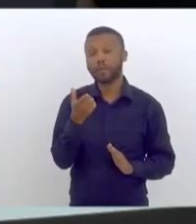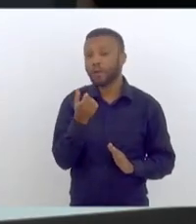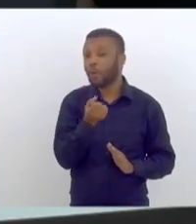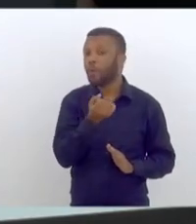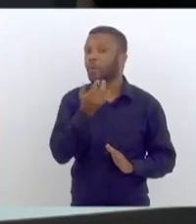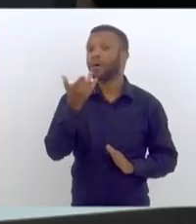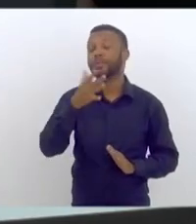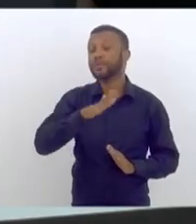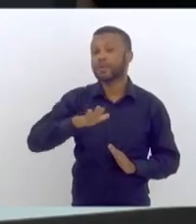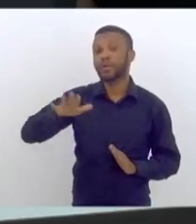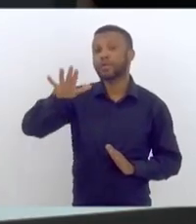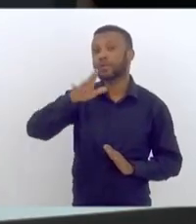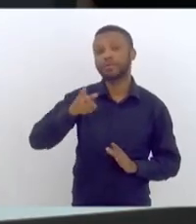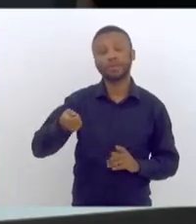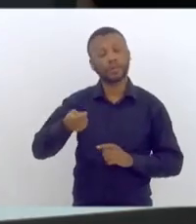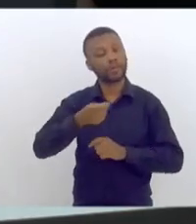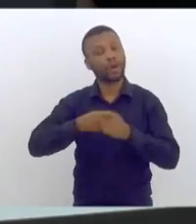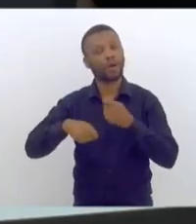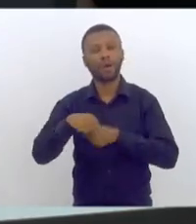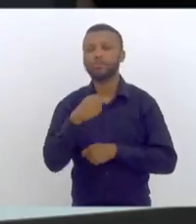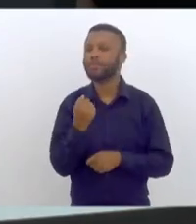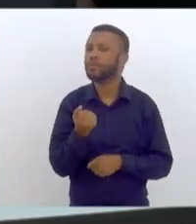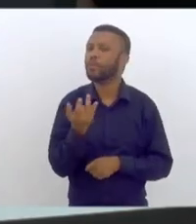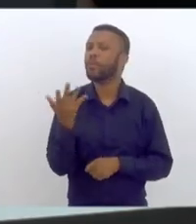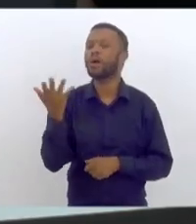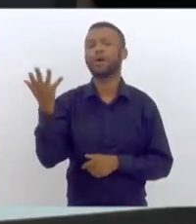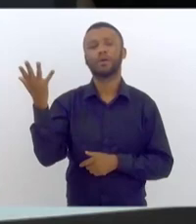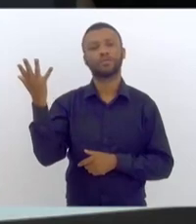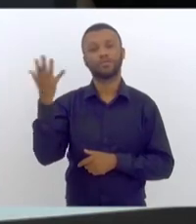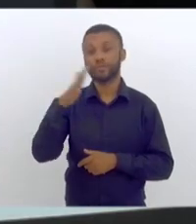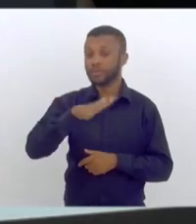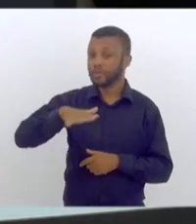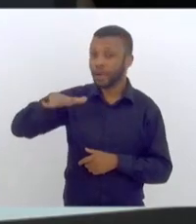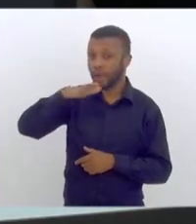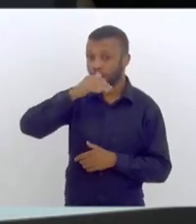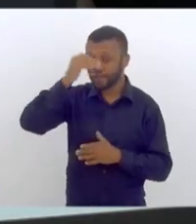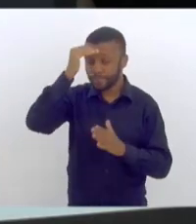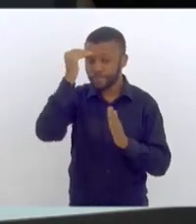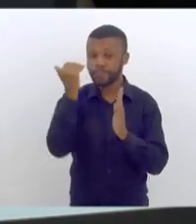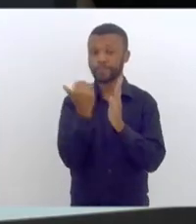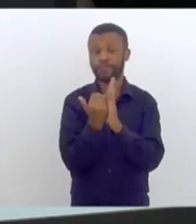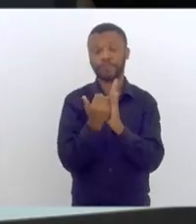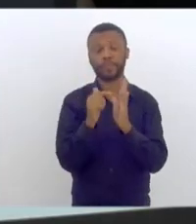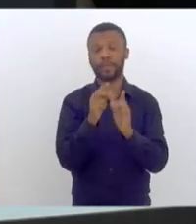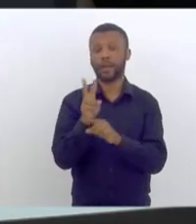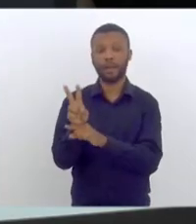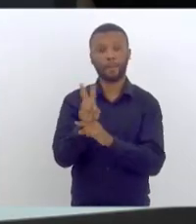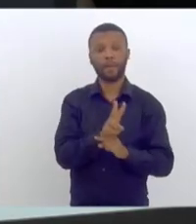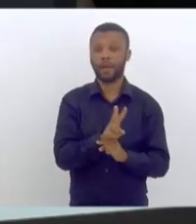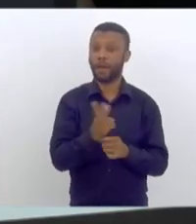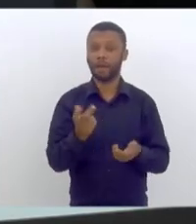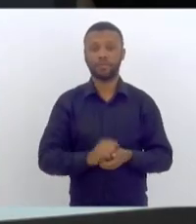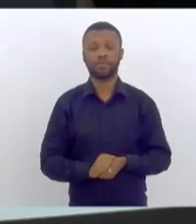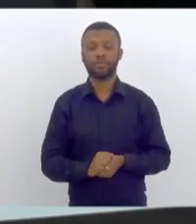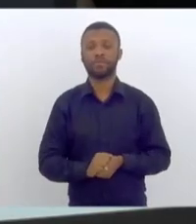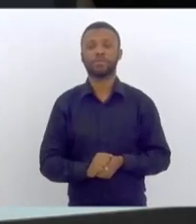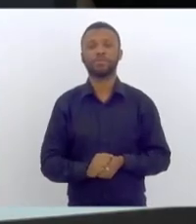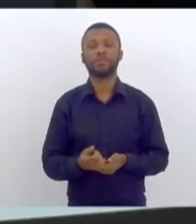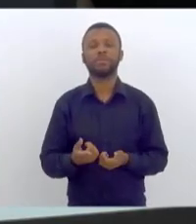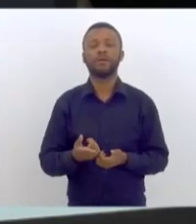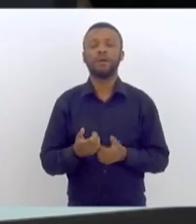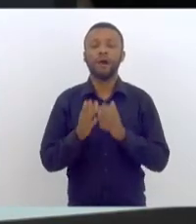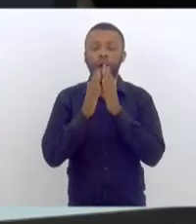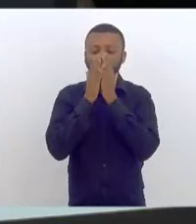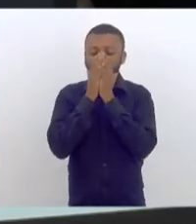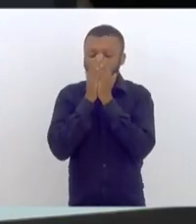negócios aqui quantos negócios foram gerados com base né naquele por último talvez esses indicadores de